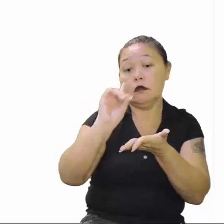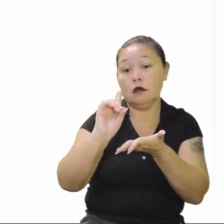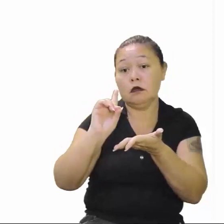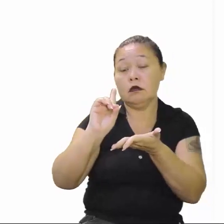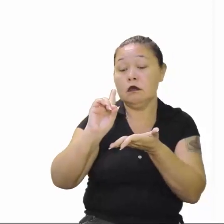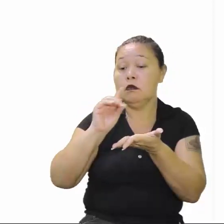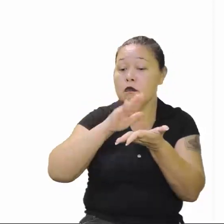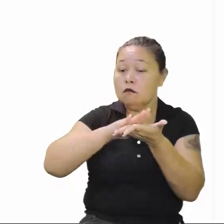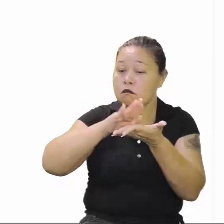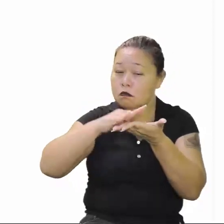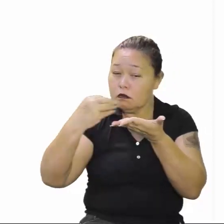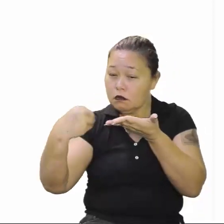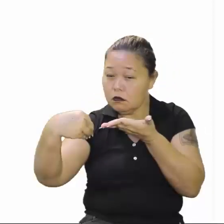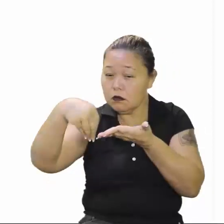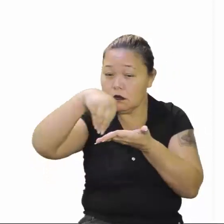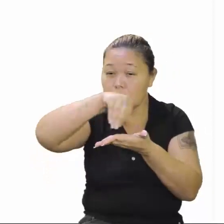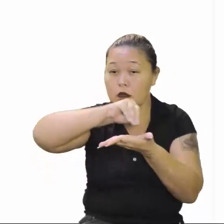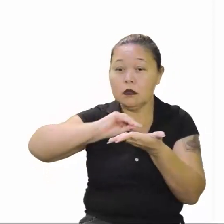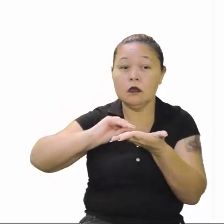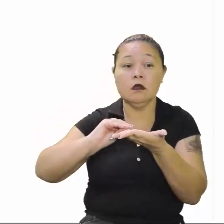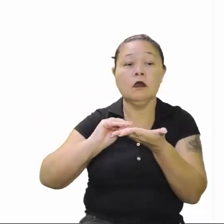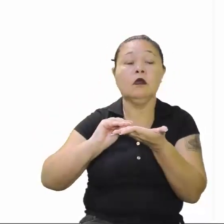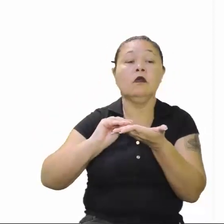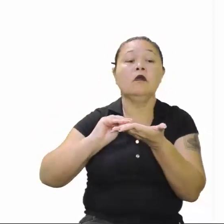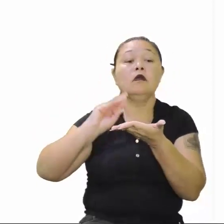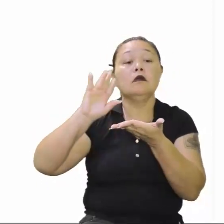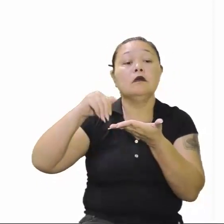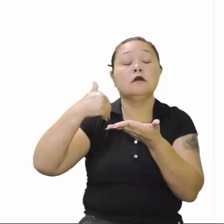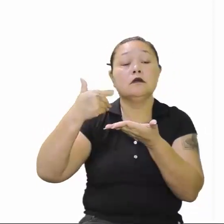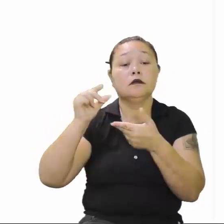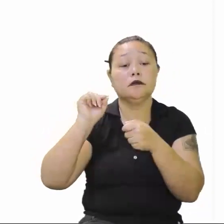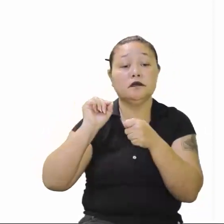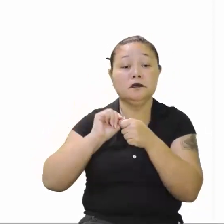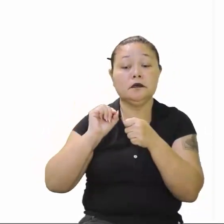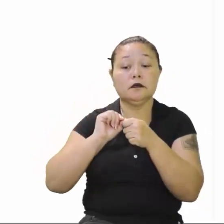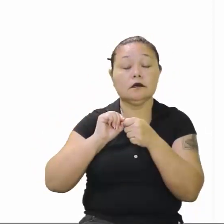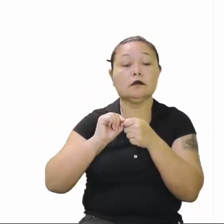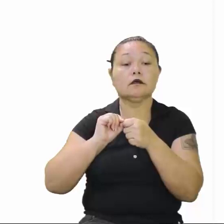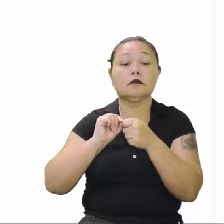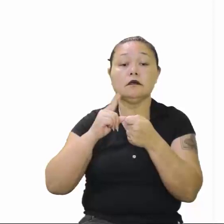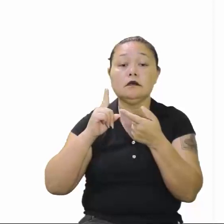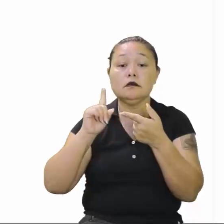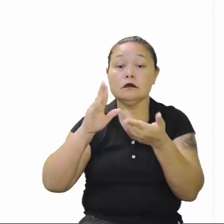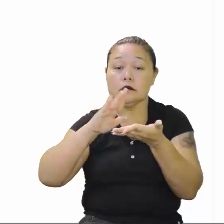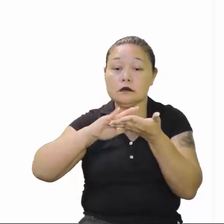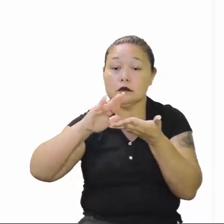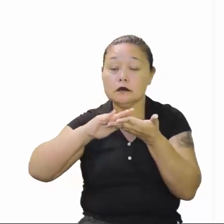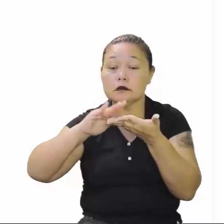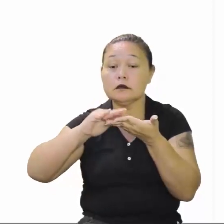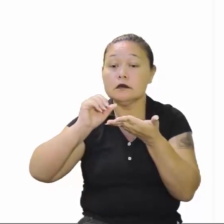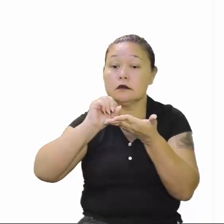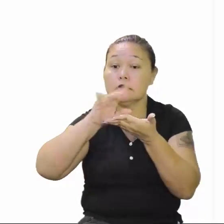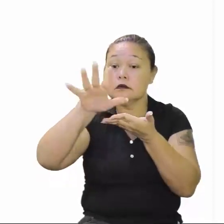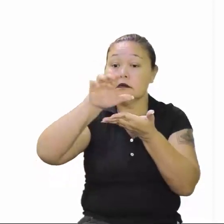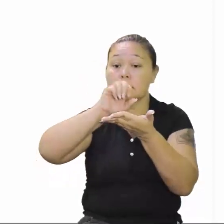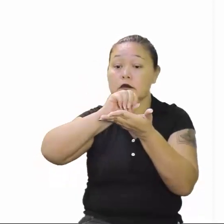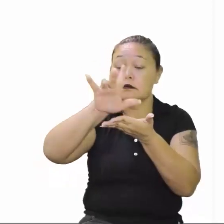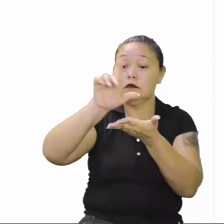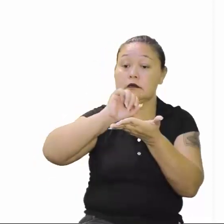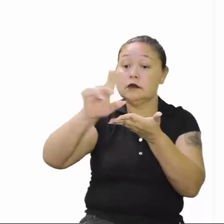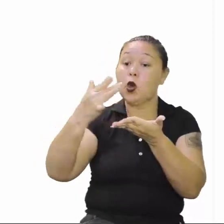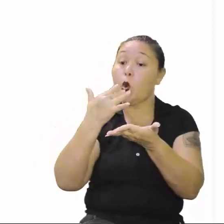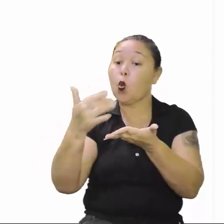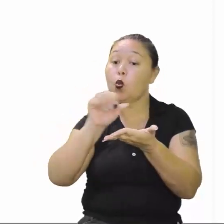precisão. Ao serem ativadas, tais impressoras lançam feixes de